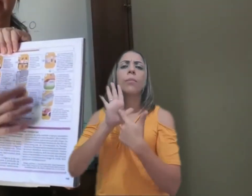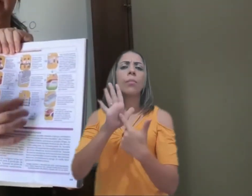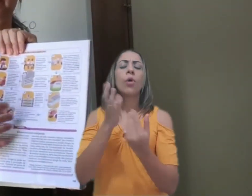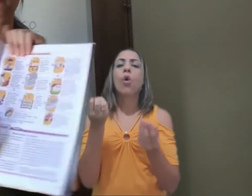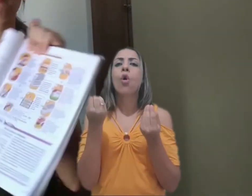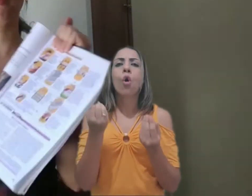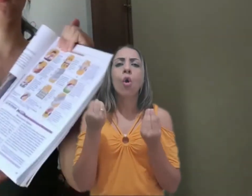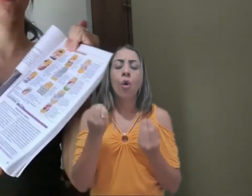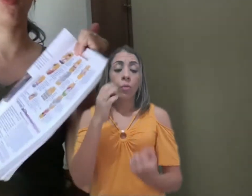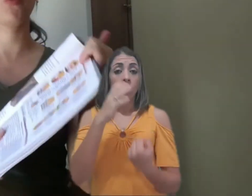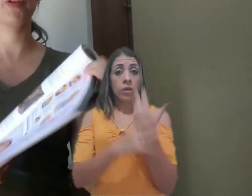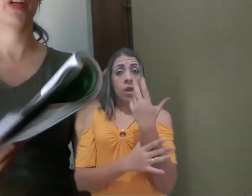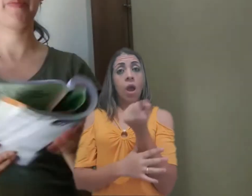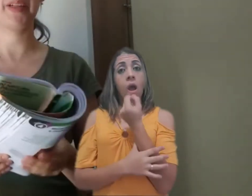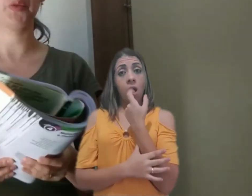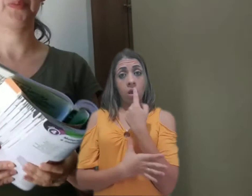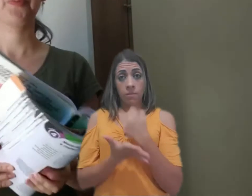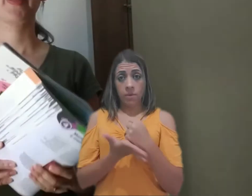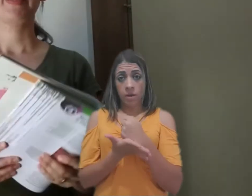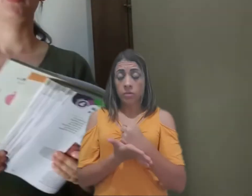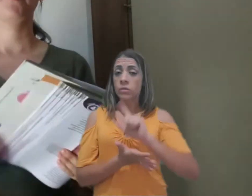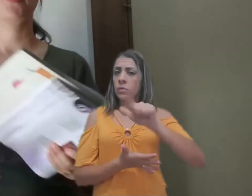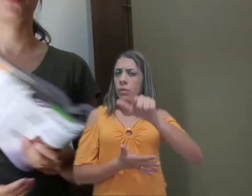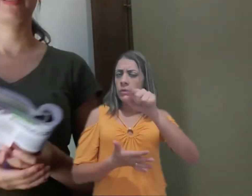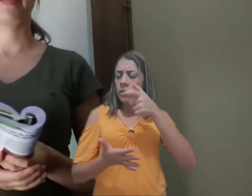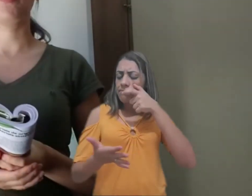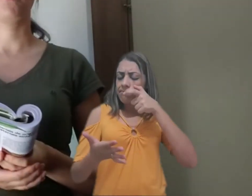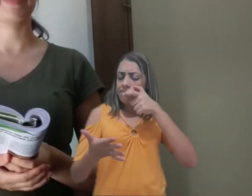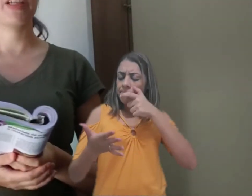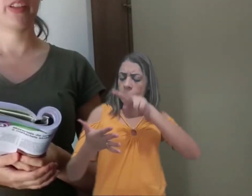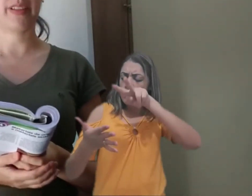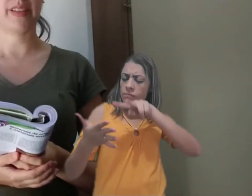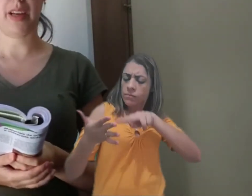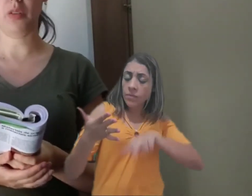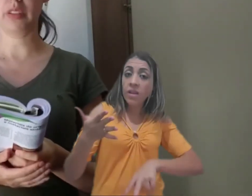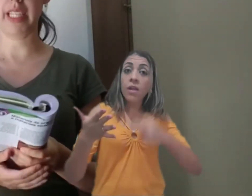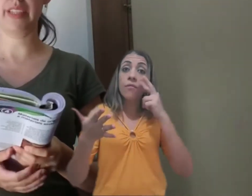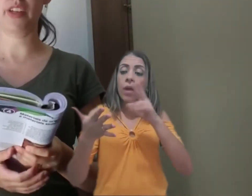etapas, né, da produção de um novo medicamento. Então, depois vocês leiam com bastante